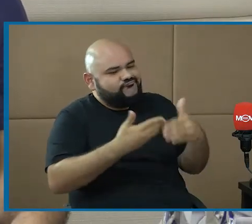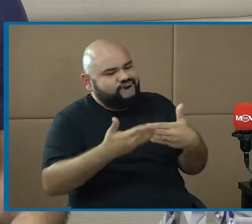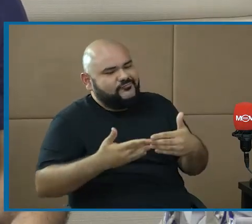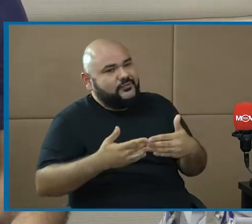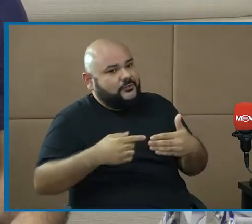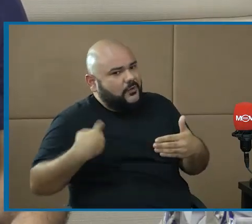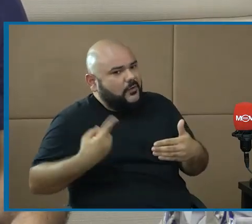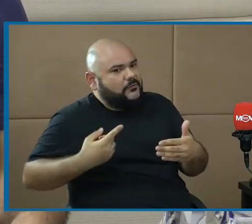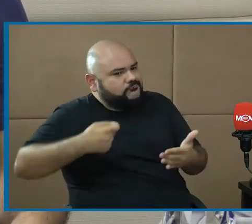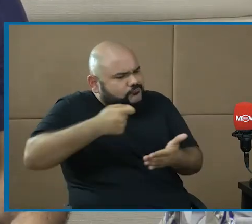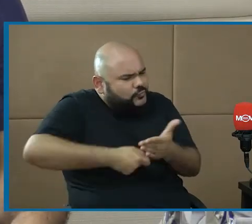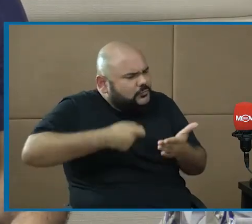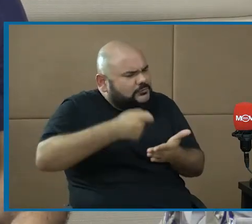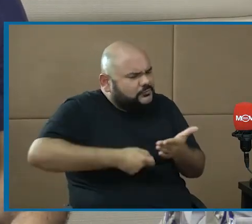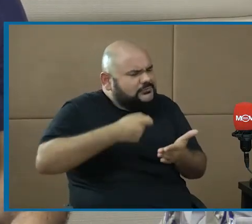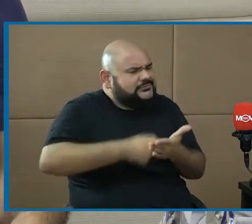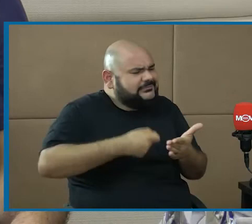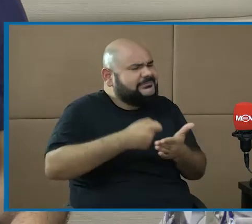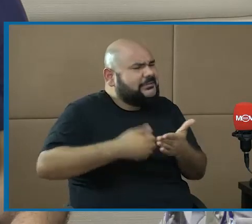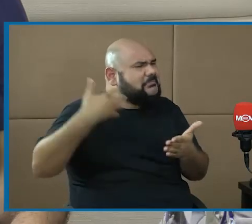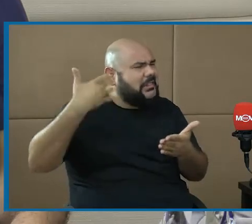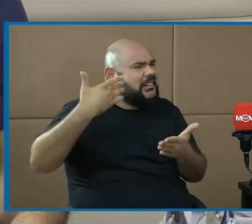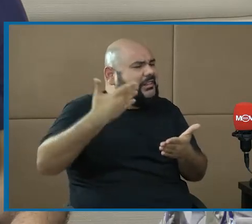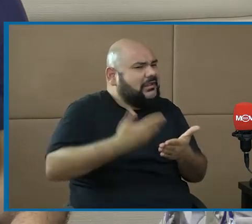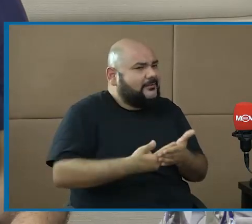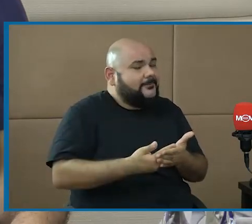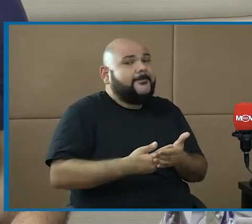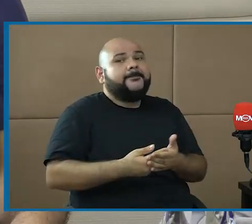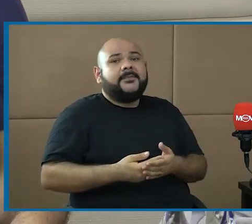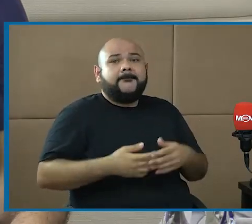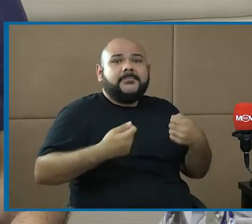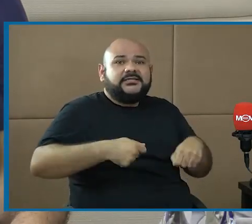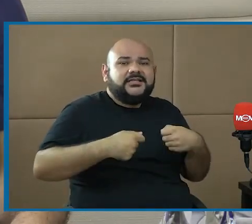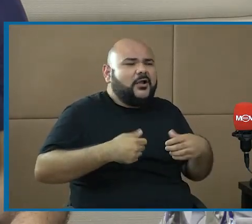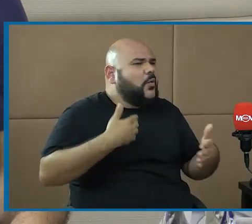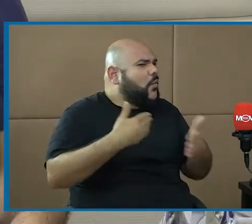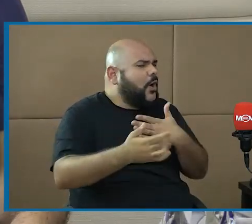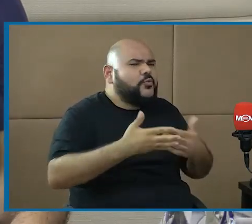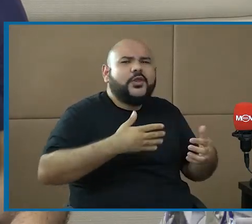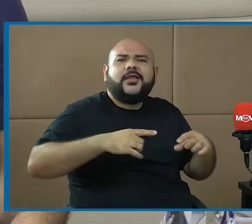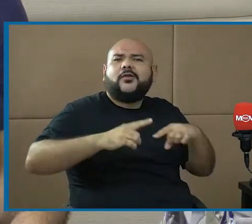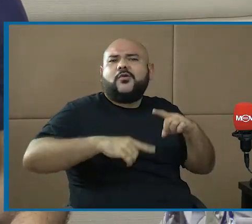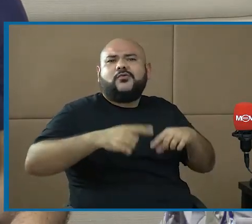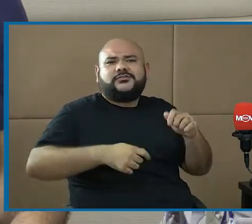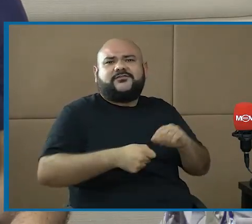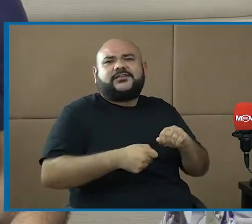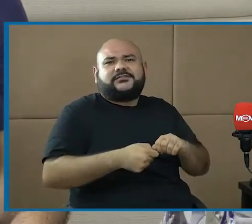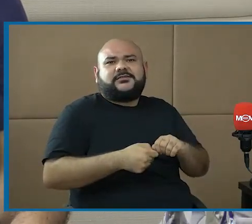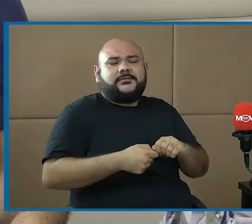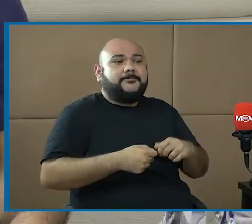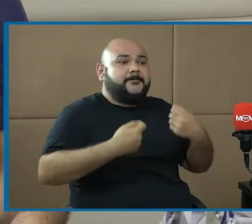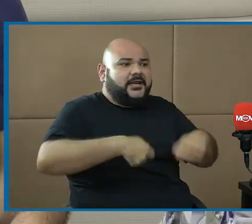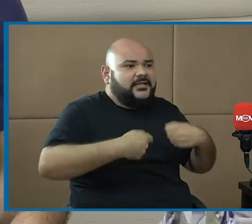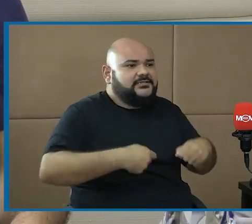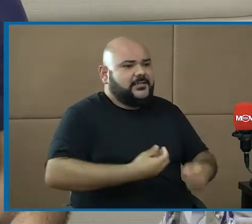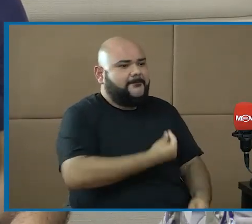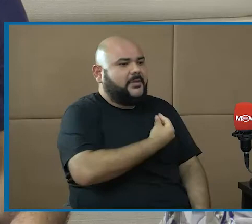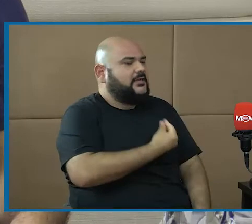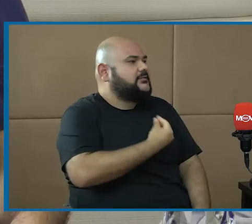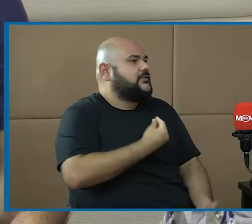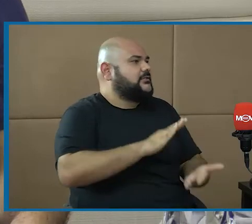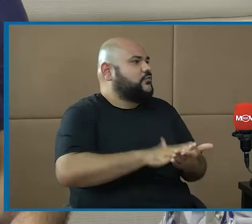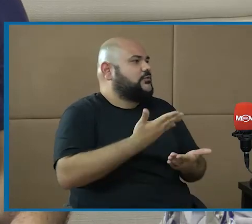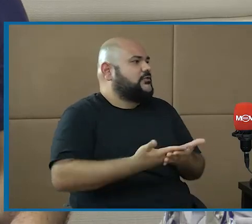batalha para isso, entendeu? E lembrando as pessoas que qualquer evento que vai fazer, né, é preciso ter intérprete. Porque o evento precisa